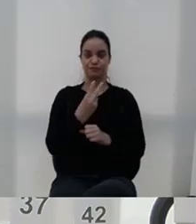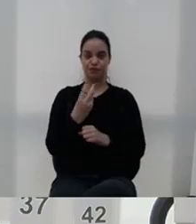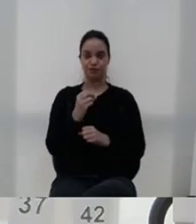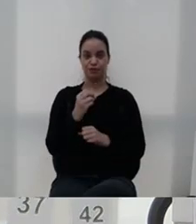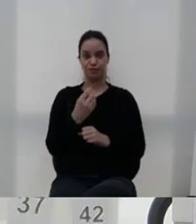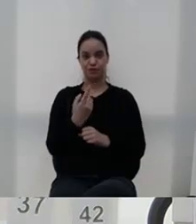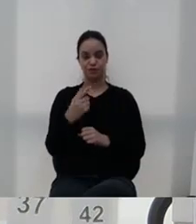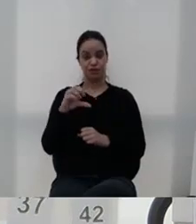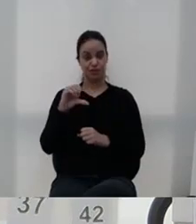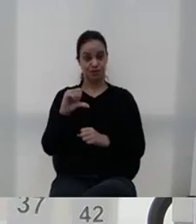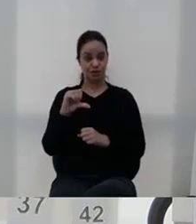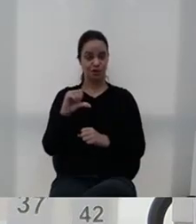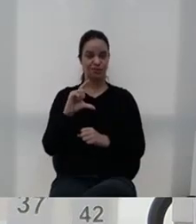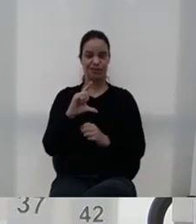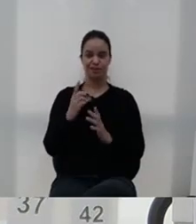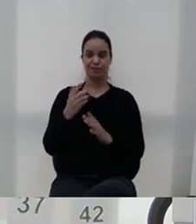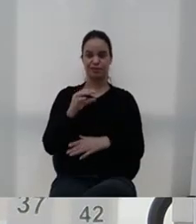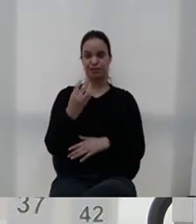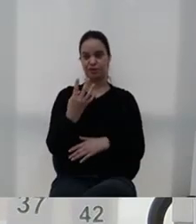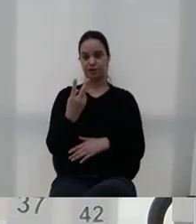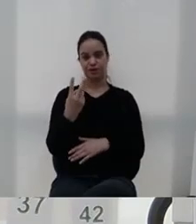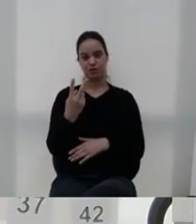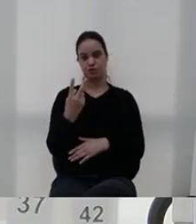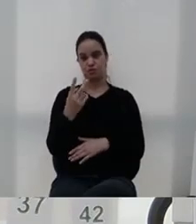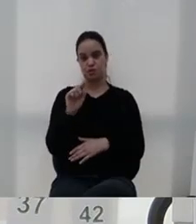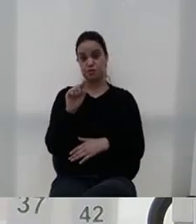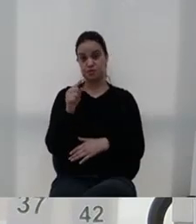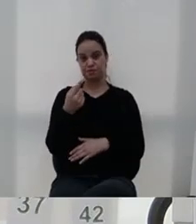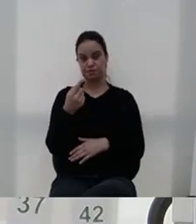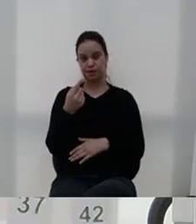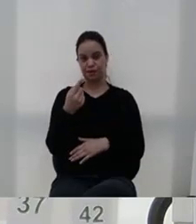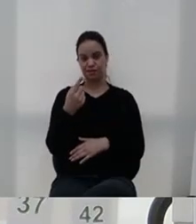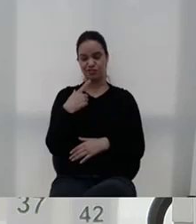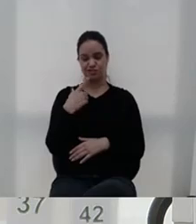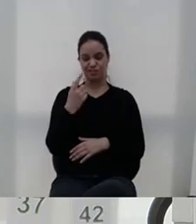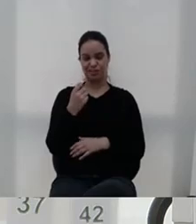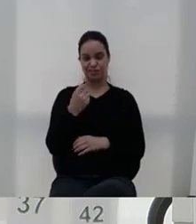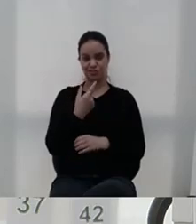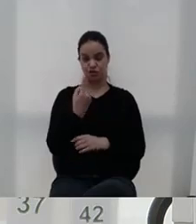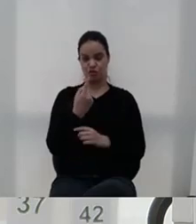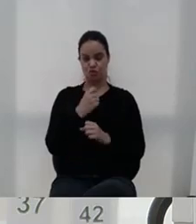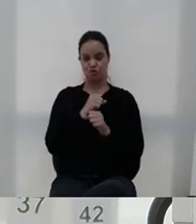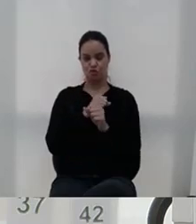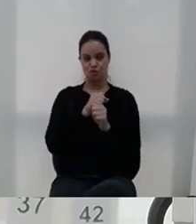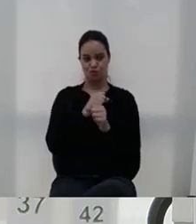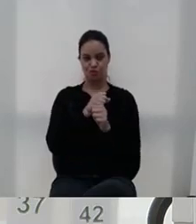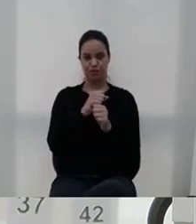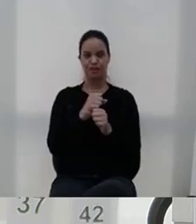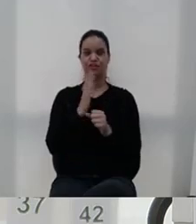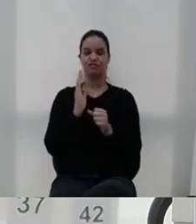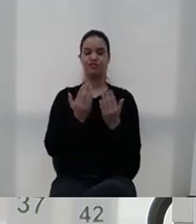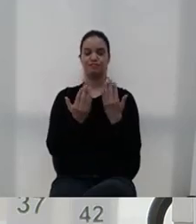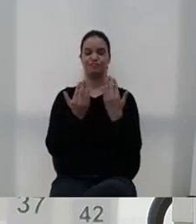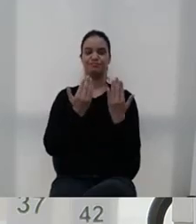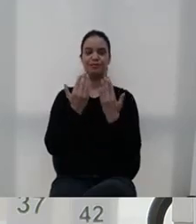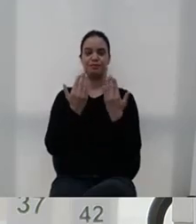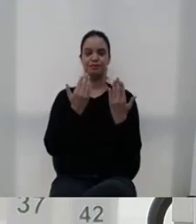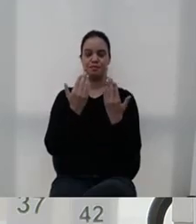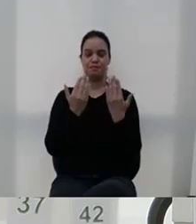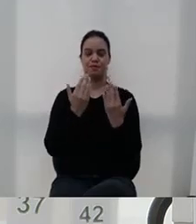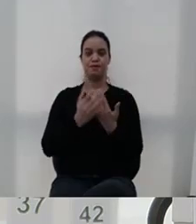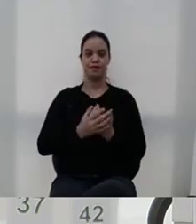2020, 2021 giravam em torno de 42 mil, só nos últimos 12 meses já alcançam mais de 60 mil intimações, conforme dados